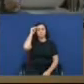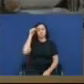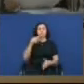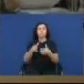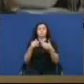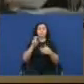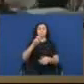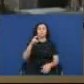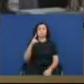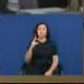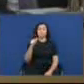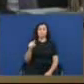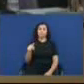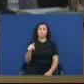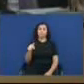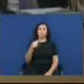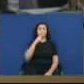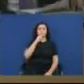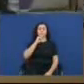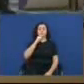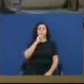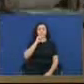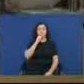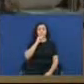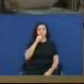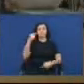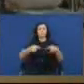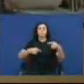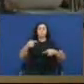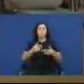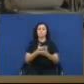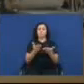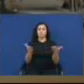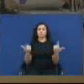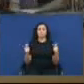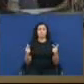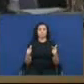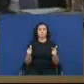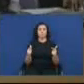Requerimento 527, vereador Dr. Raul. Em discussão.